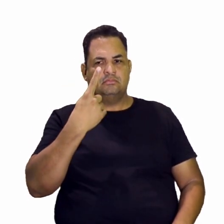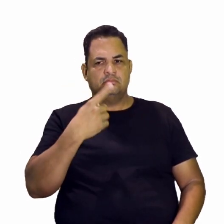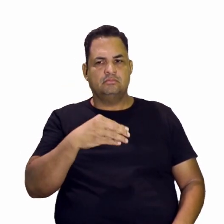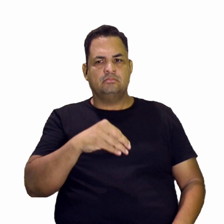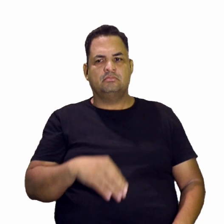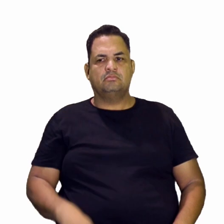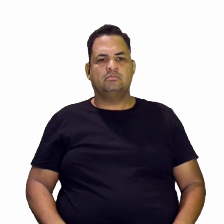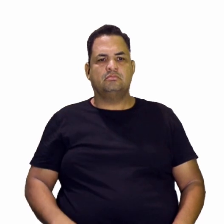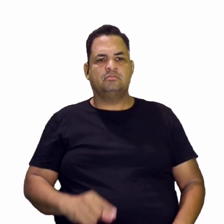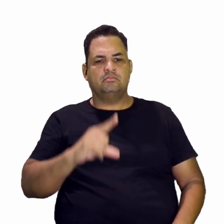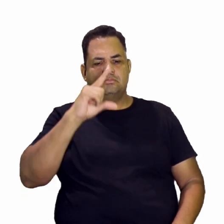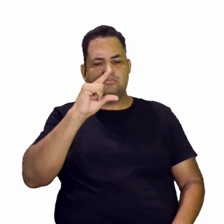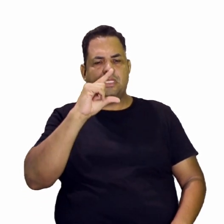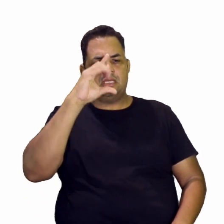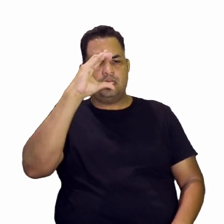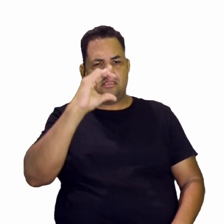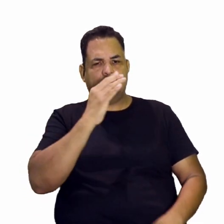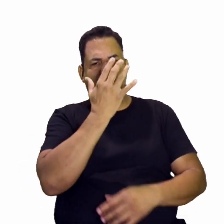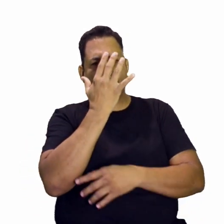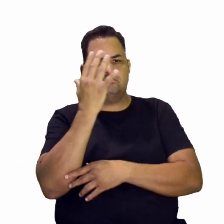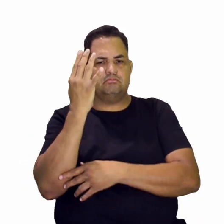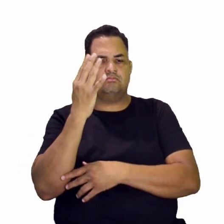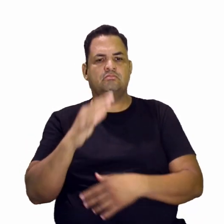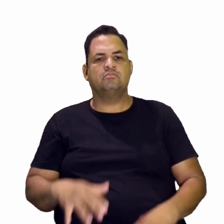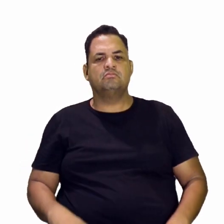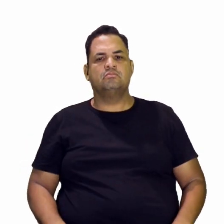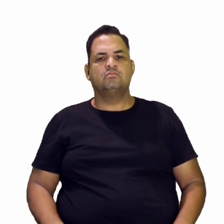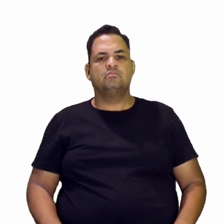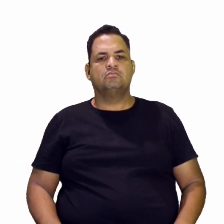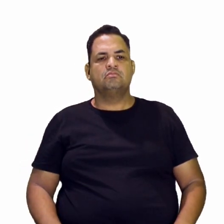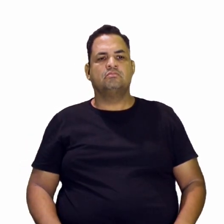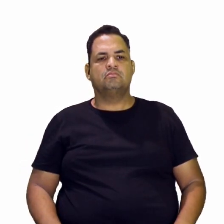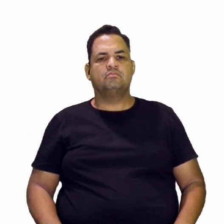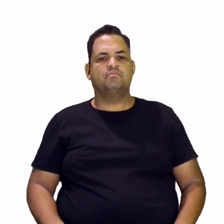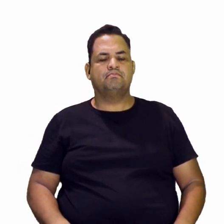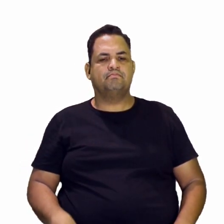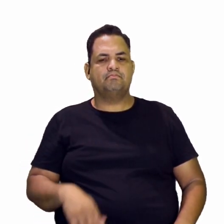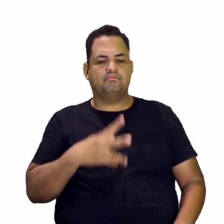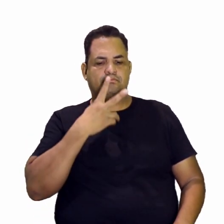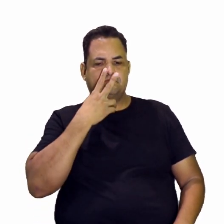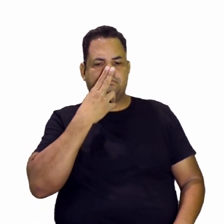de pequeno porte,